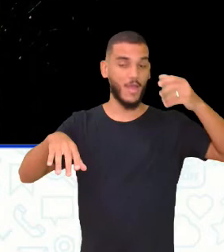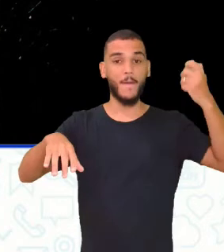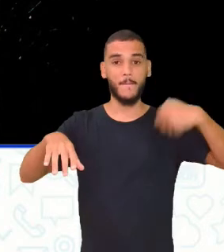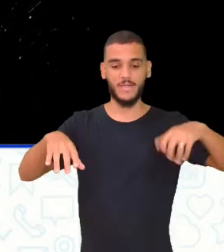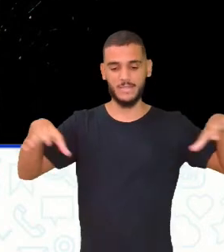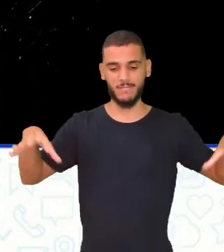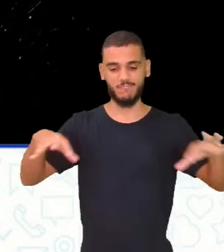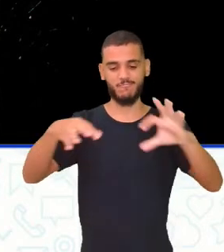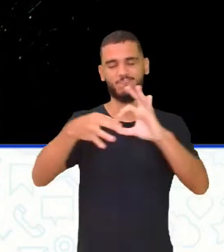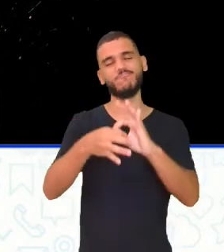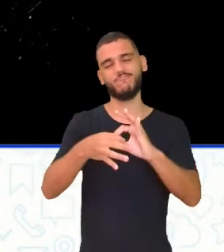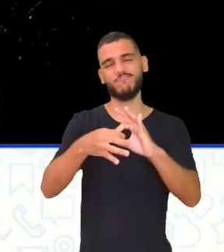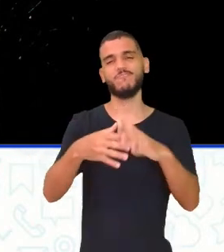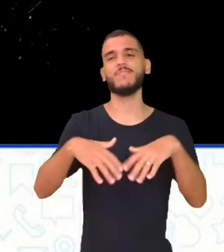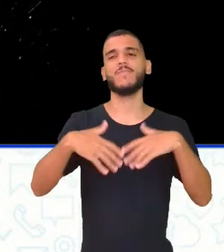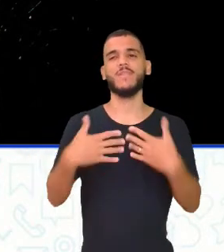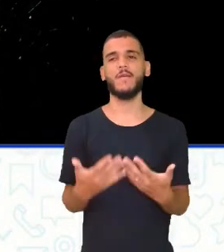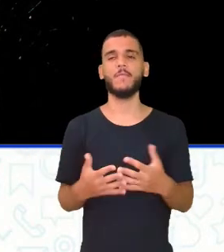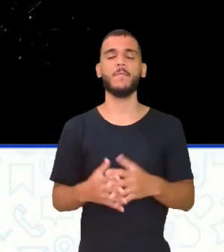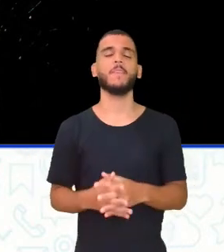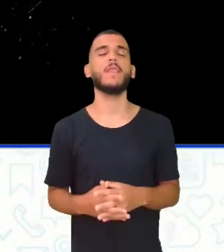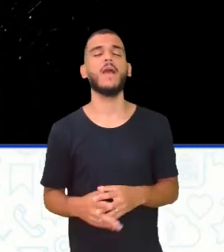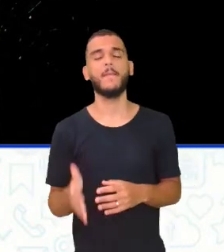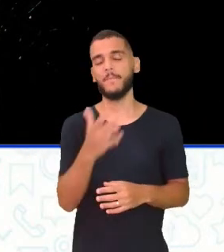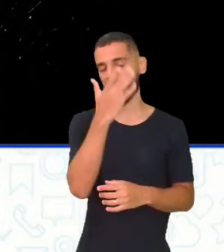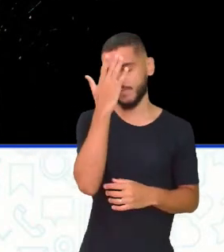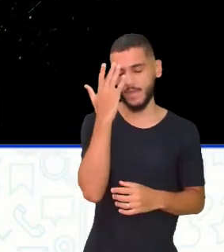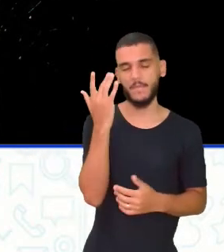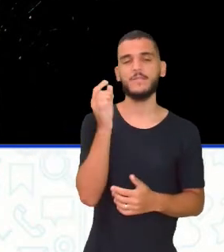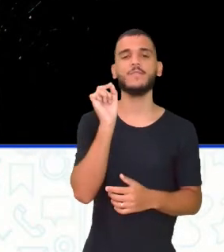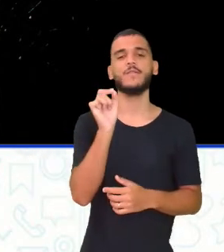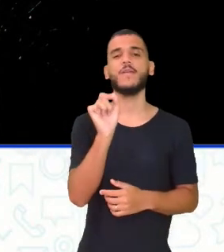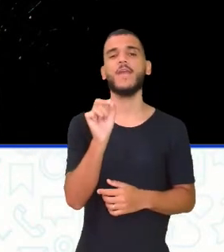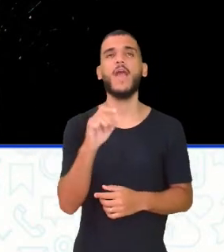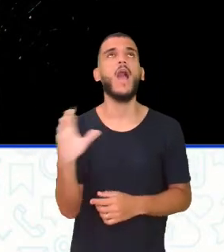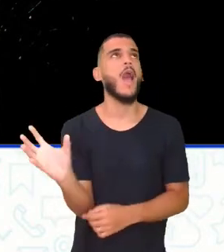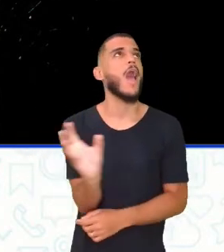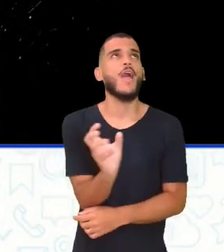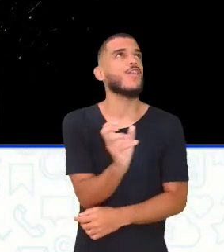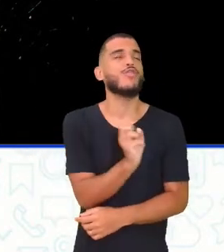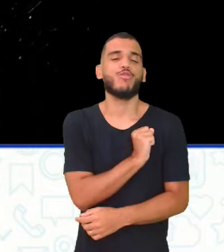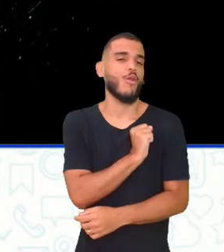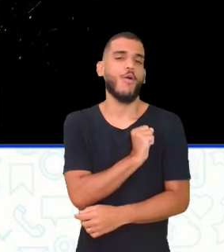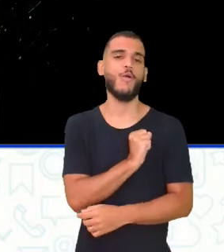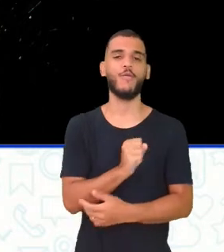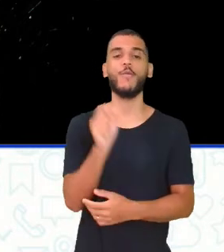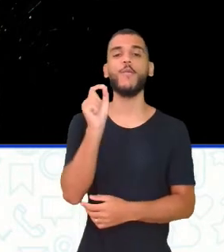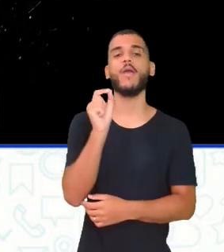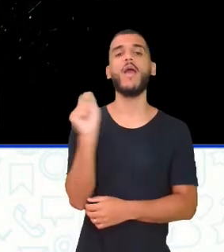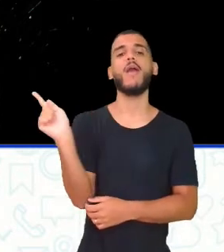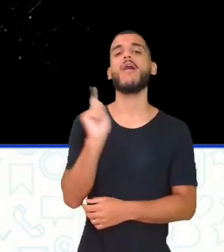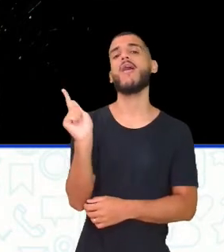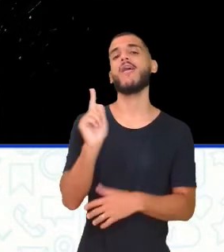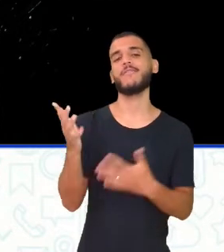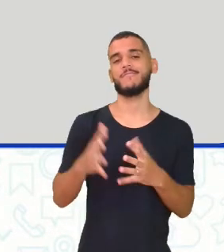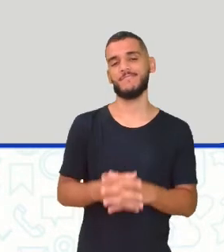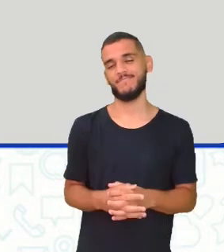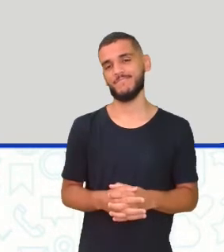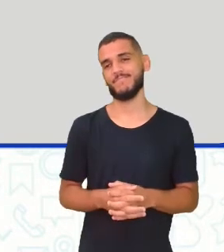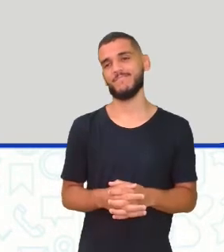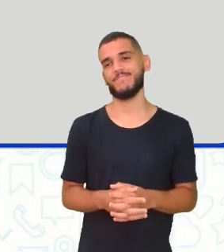falamos isso, né? E aí deixamos a palavra refrigerante, né? E aí diminuímos. Ela já entrou na nossa